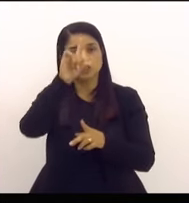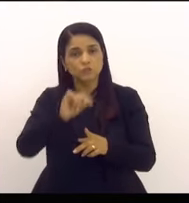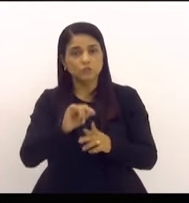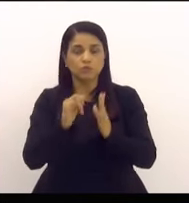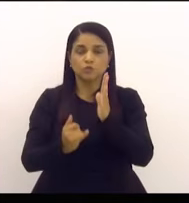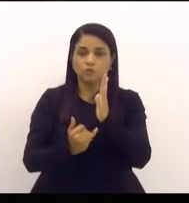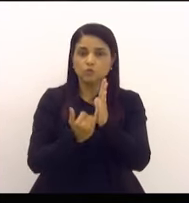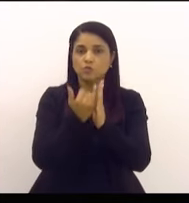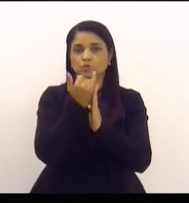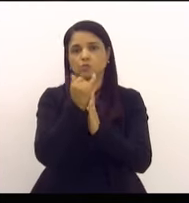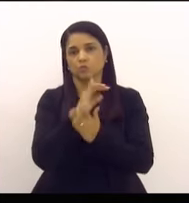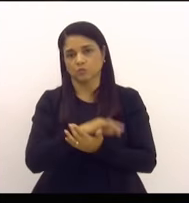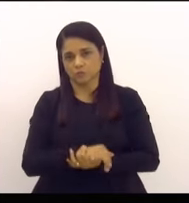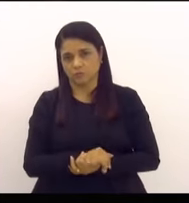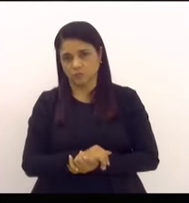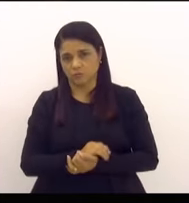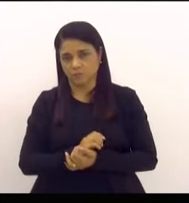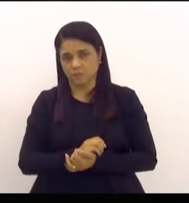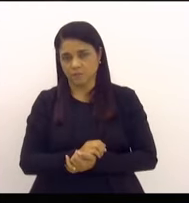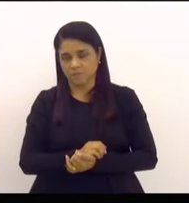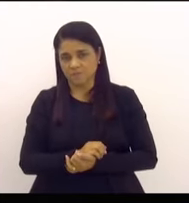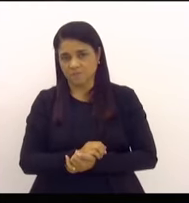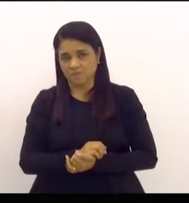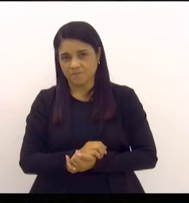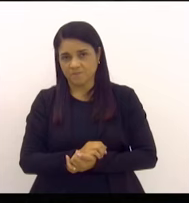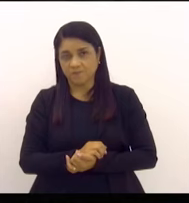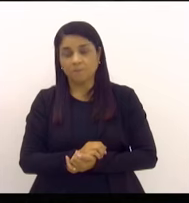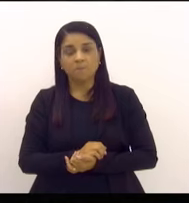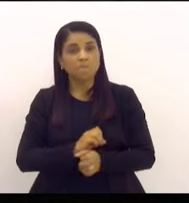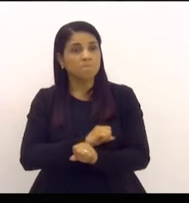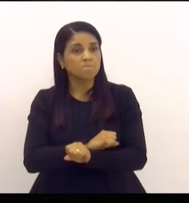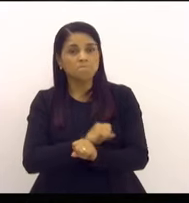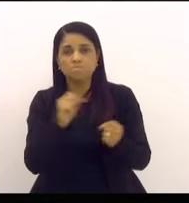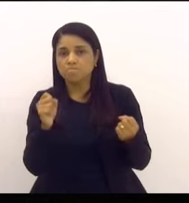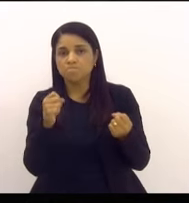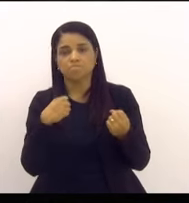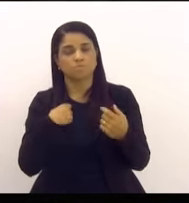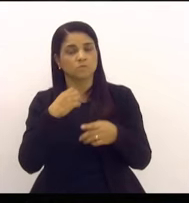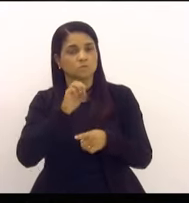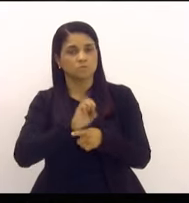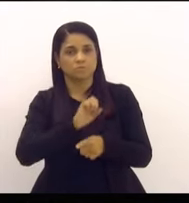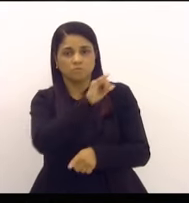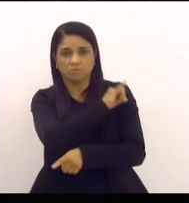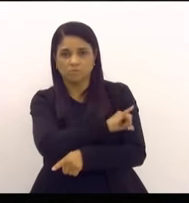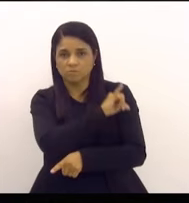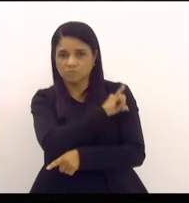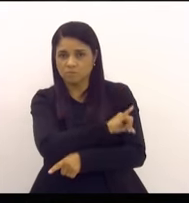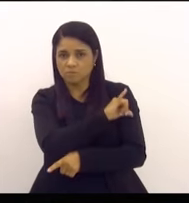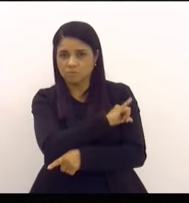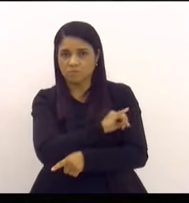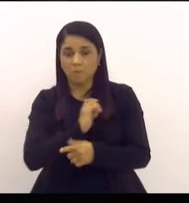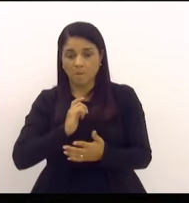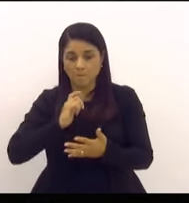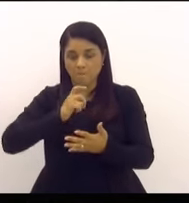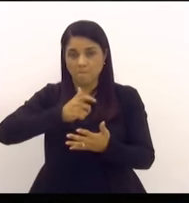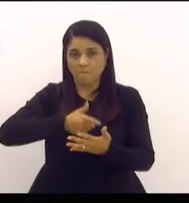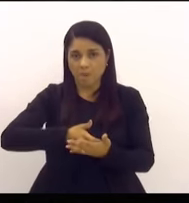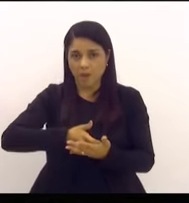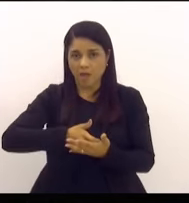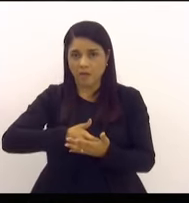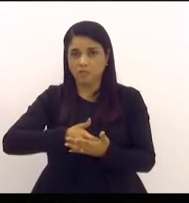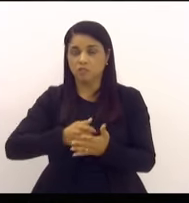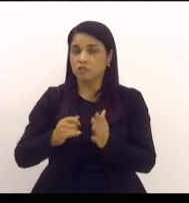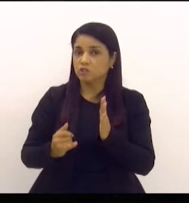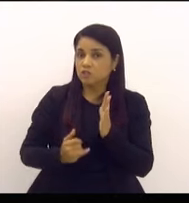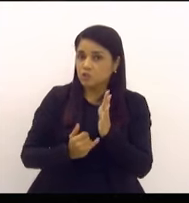reais que nós estamos pagando. Não é possível que o Estado do Rio de Janeiro pague, em média, de